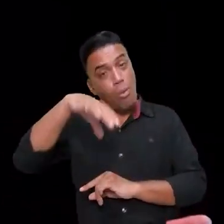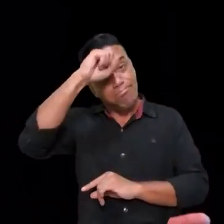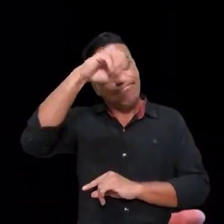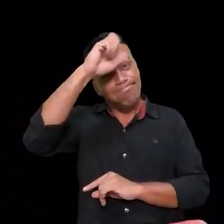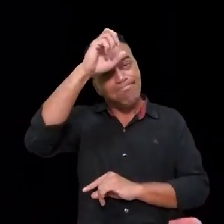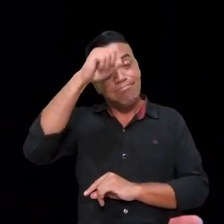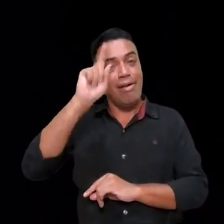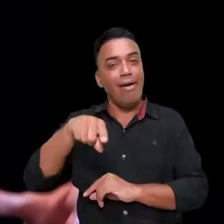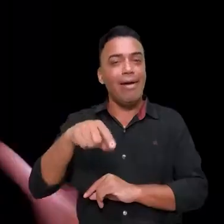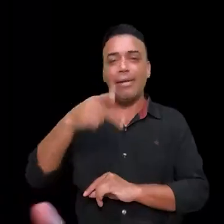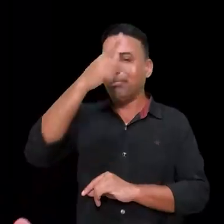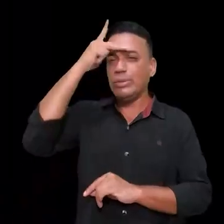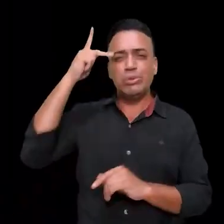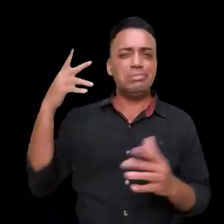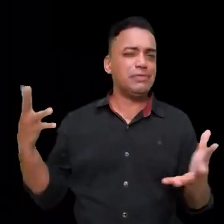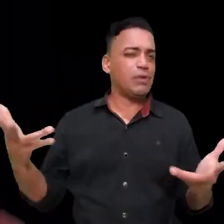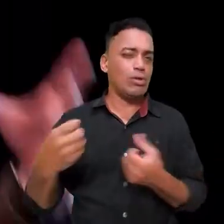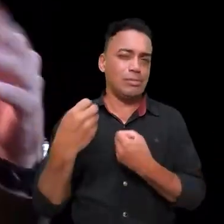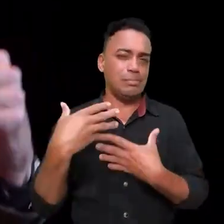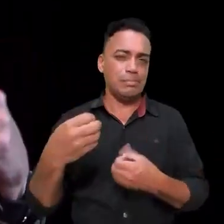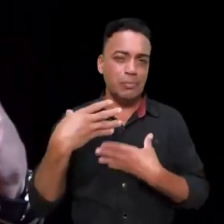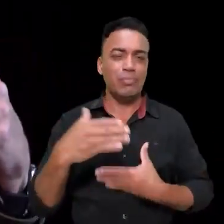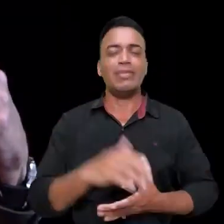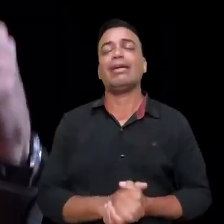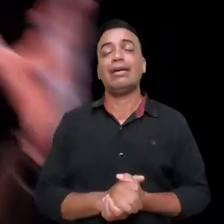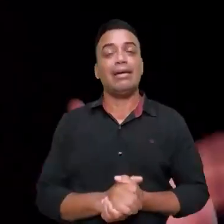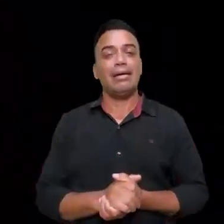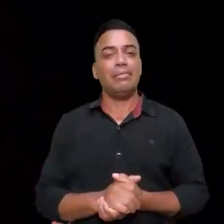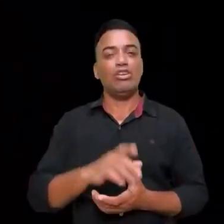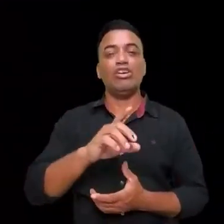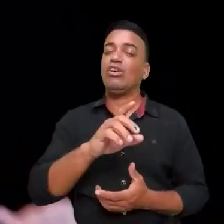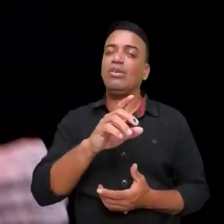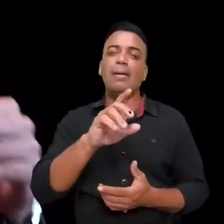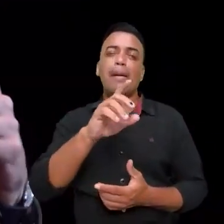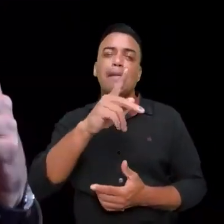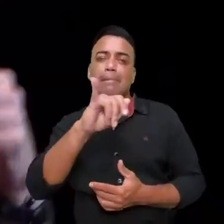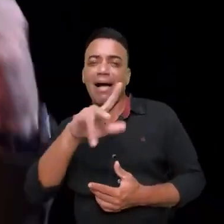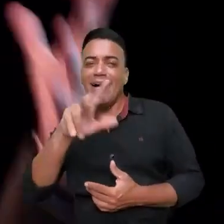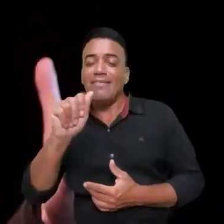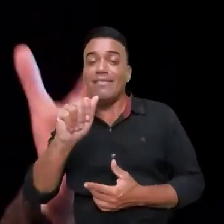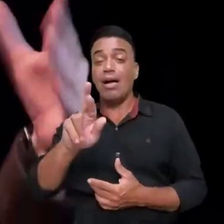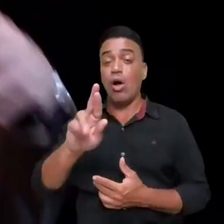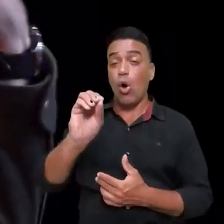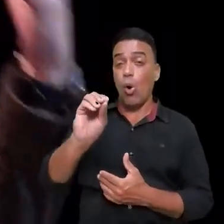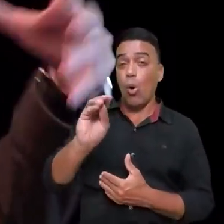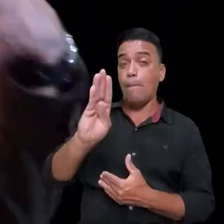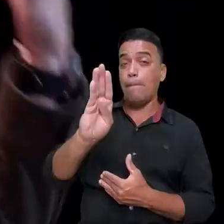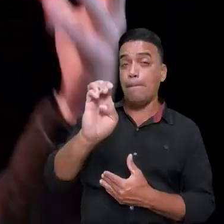isso com sujeitos incríveis. Basta citar Dídimo Paiva, né, Roberto